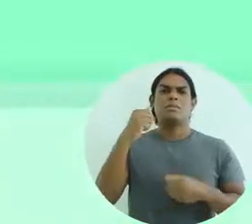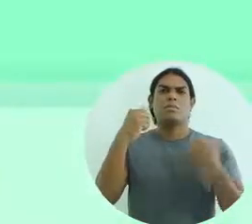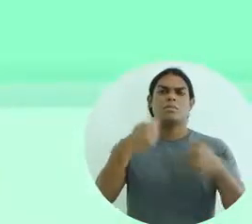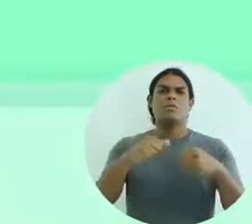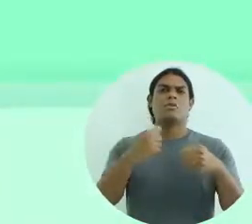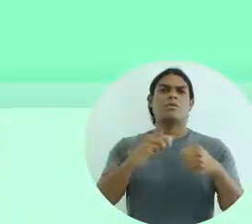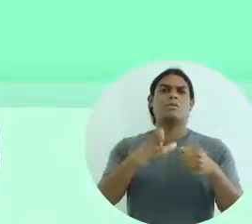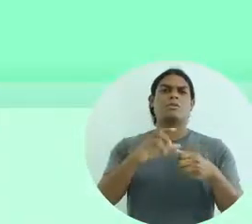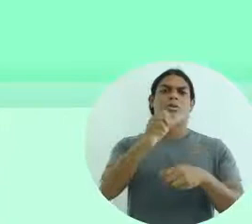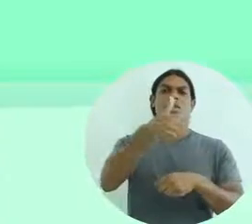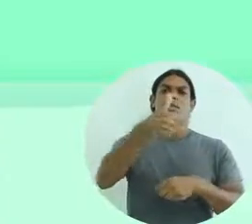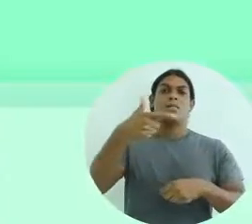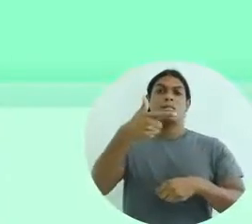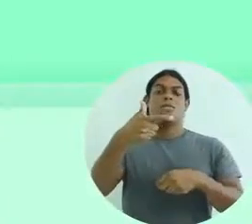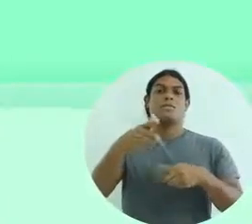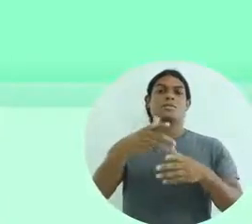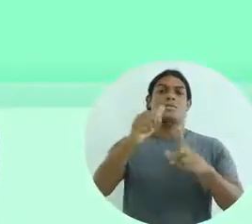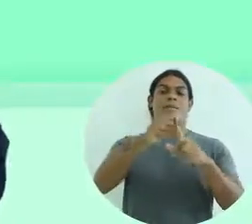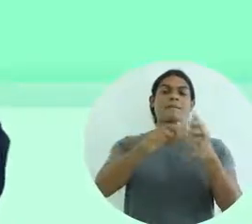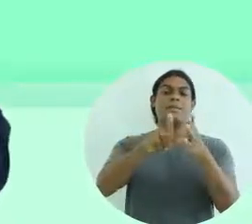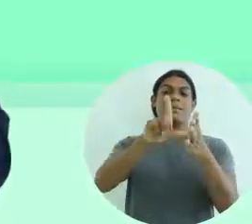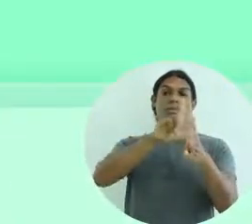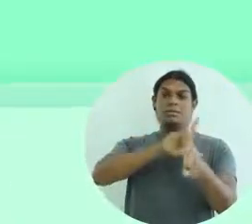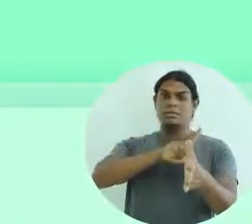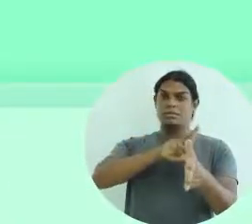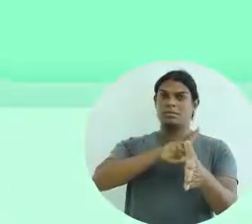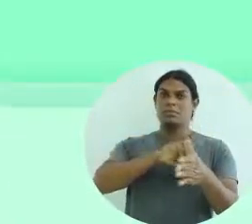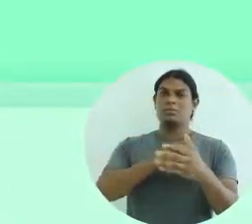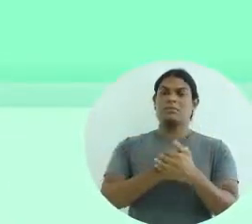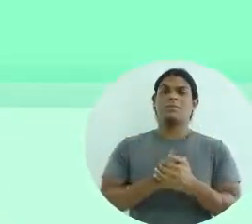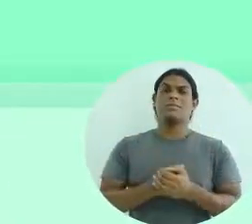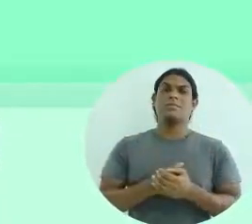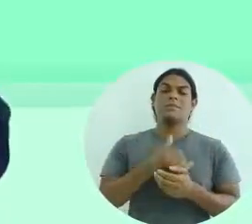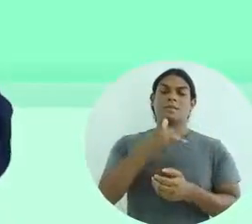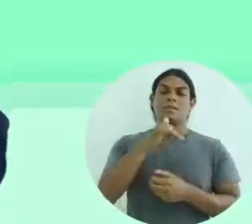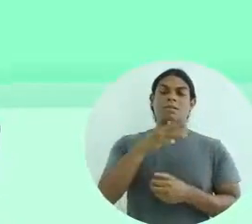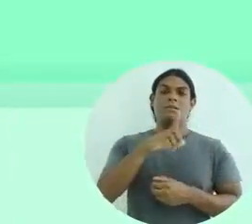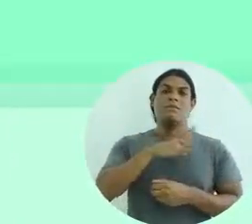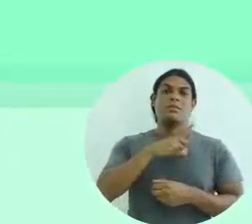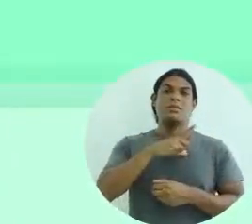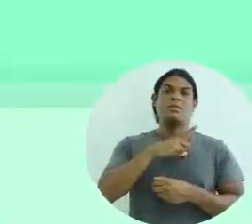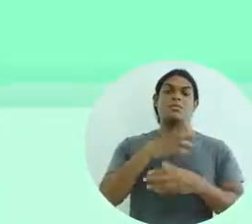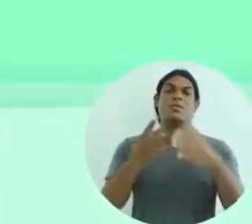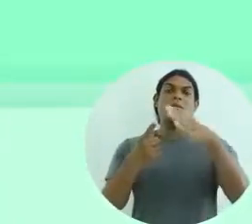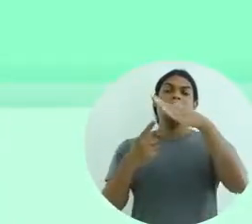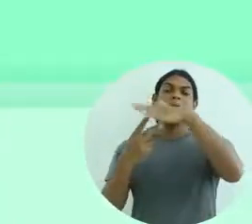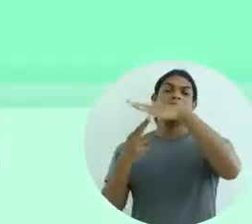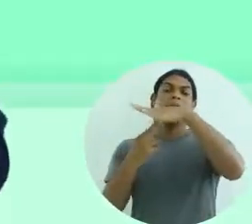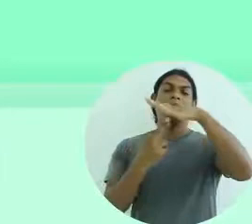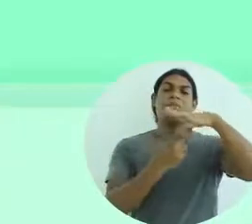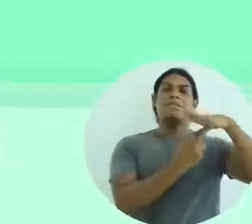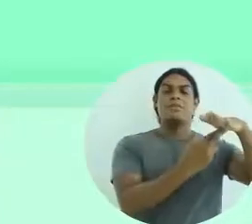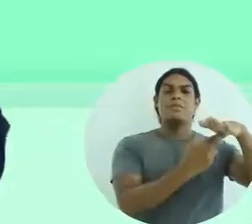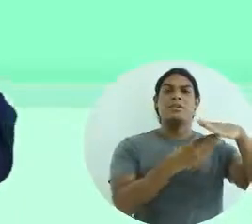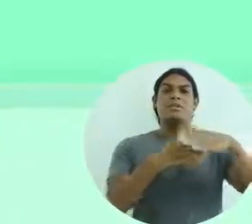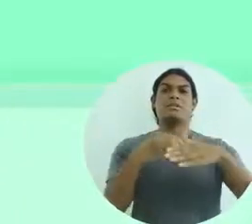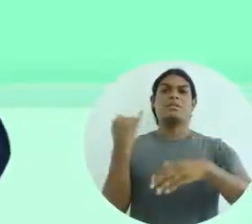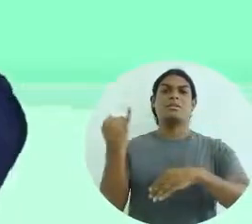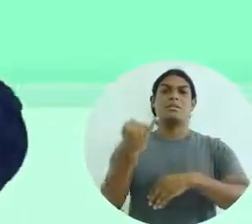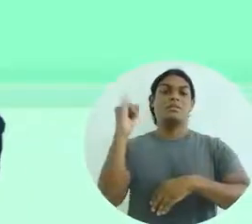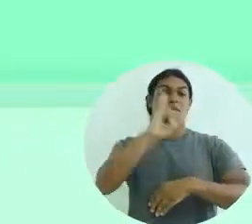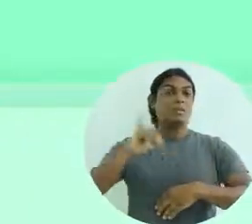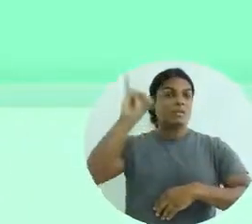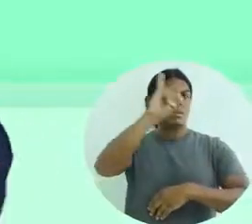antes de realmente embarcar, então você está prevendo que vai ter uma feira internacional importante, que você precisa expor seu produto, mas você não tem dinheiro para